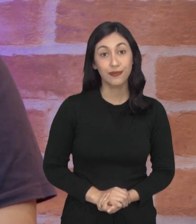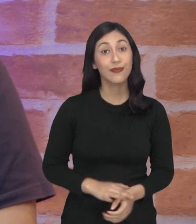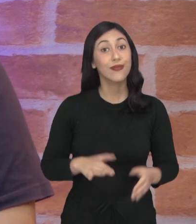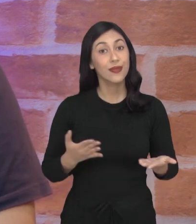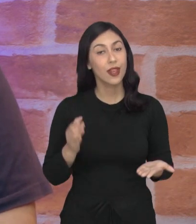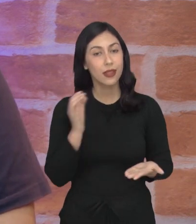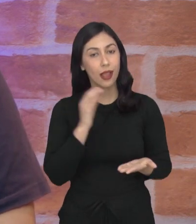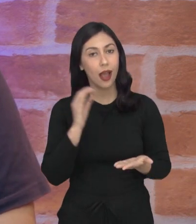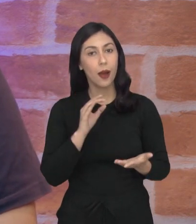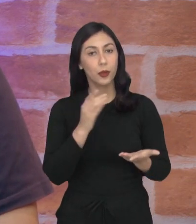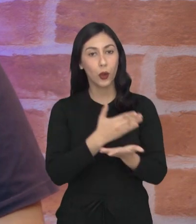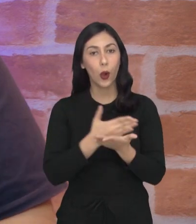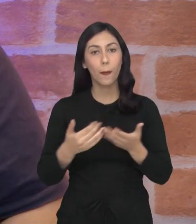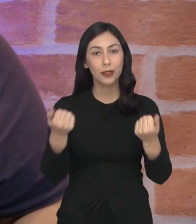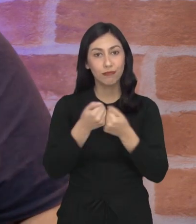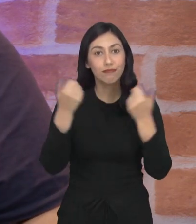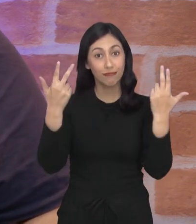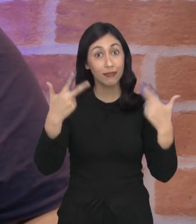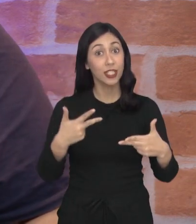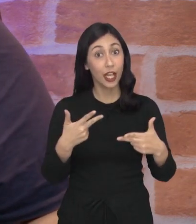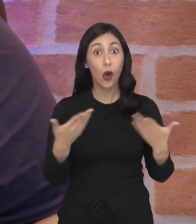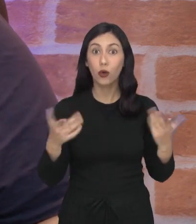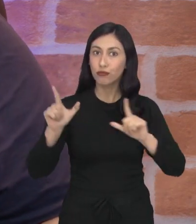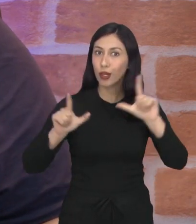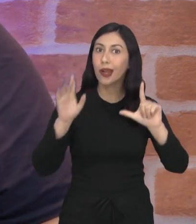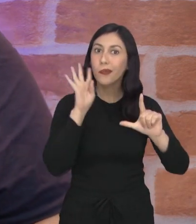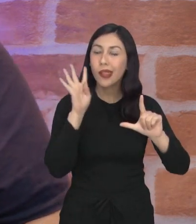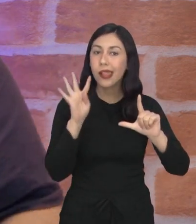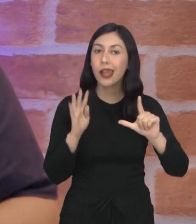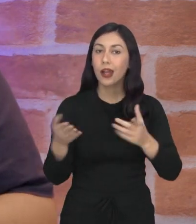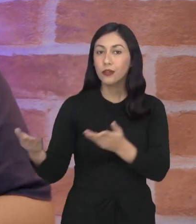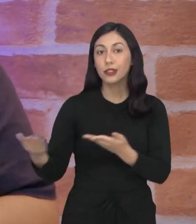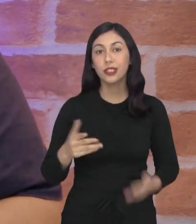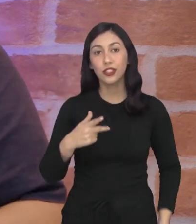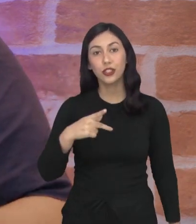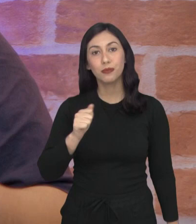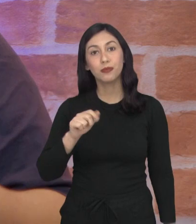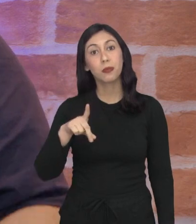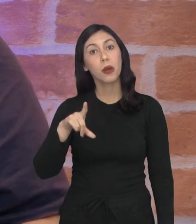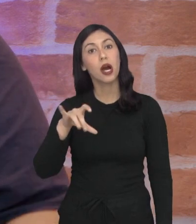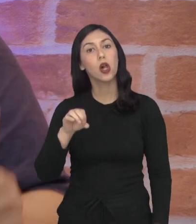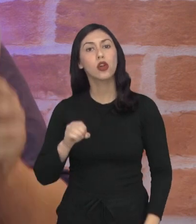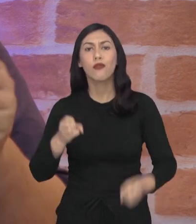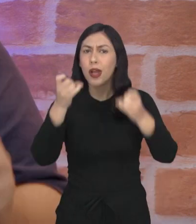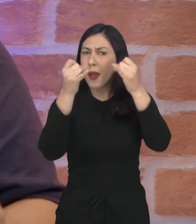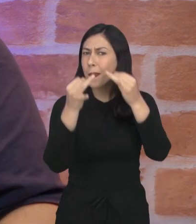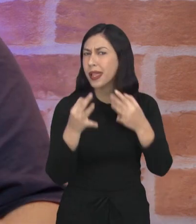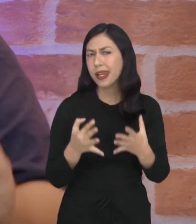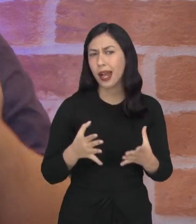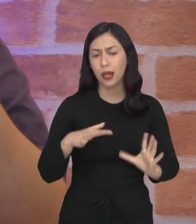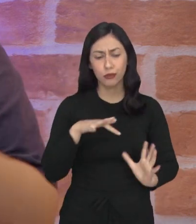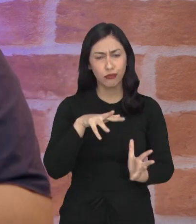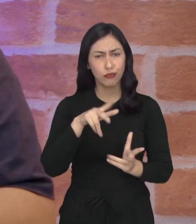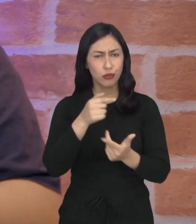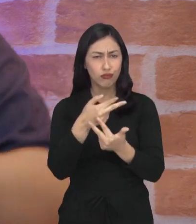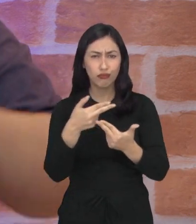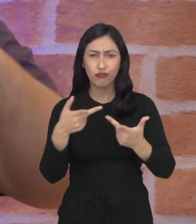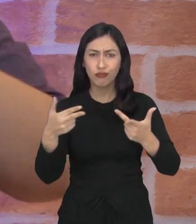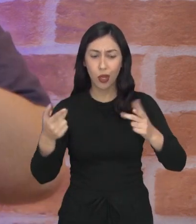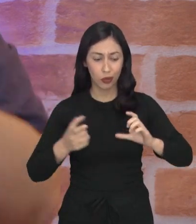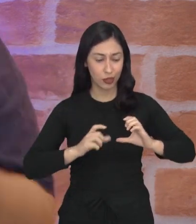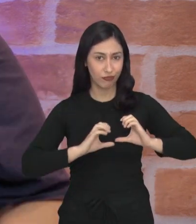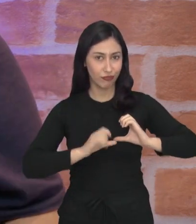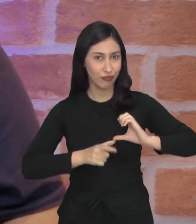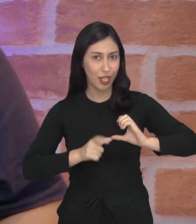É isso aí, já entra no ar mais um Tá Ligado. Olha, hoje o programa tá muito legal. Vou conversar com o Paulo, que vai deixar a gente por dentro de tudo, do mundo geek, do RPG,